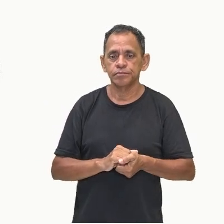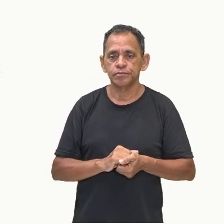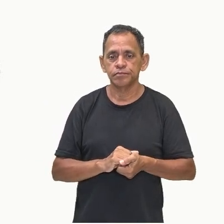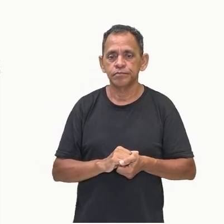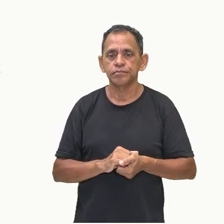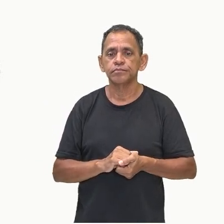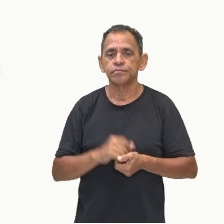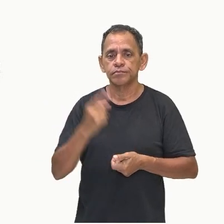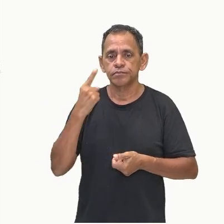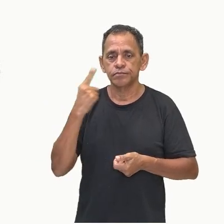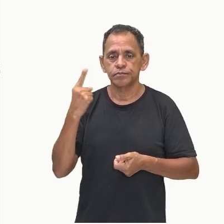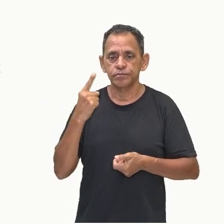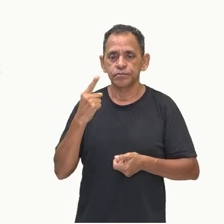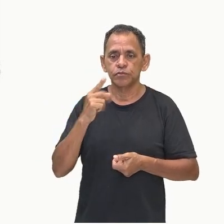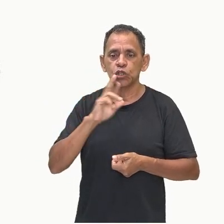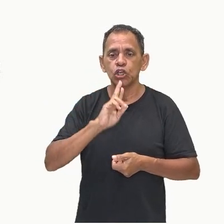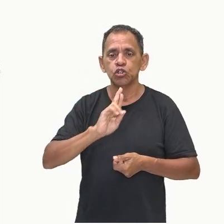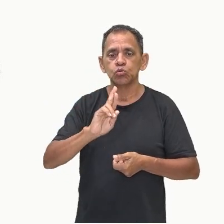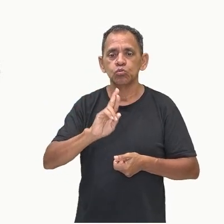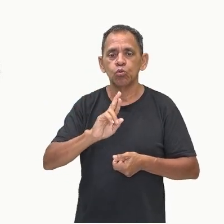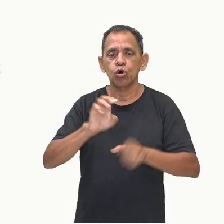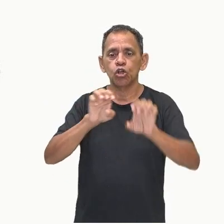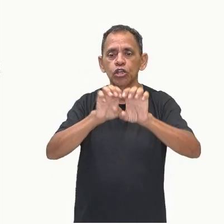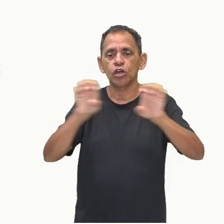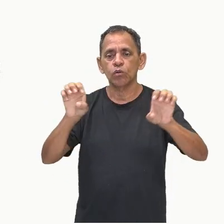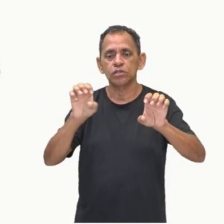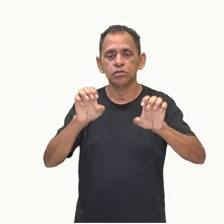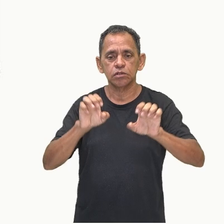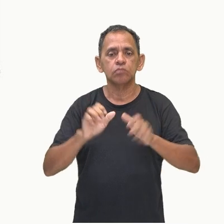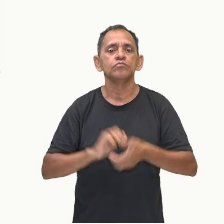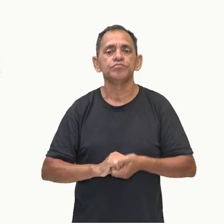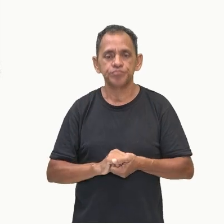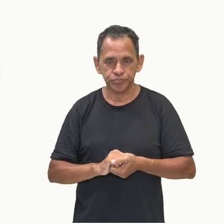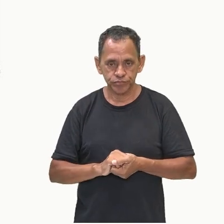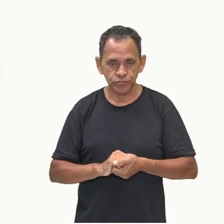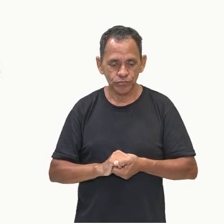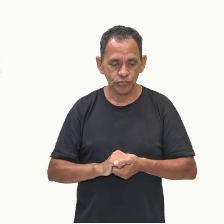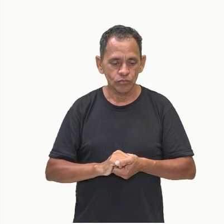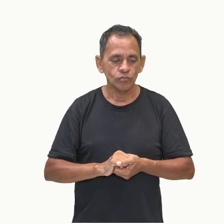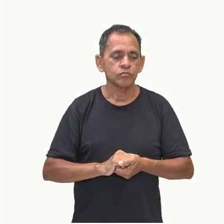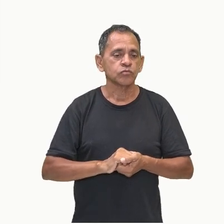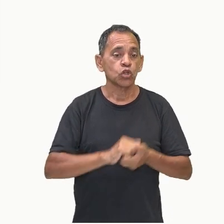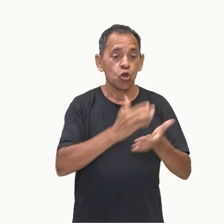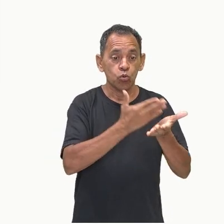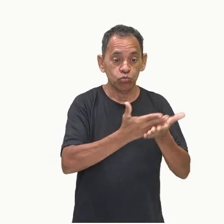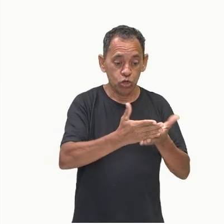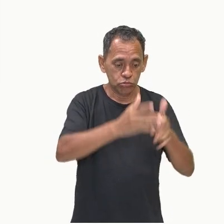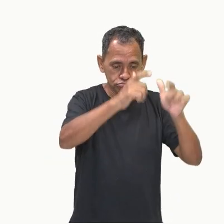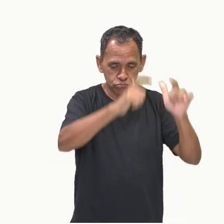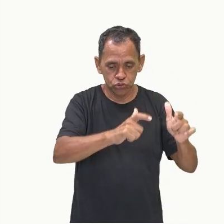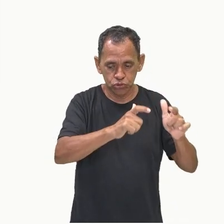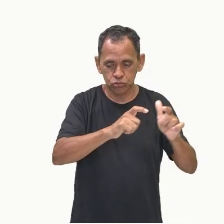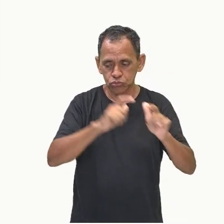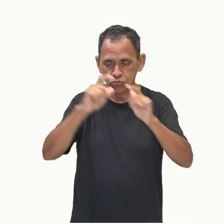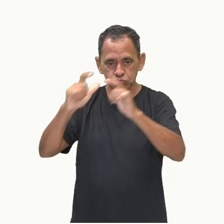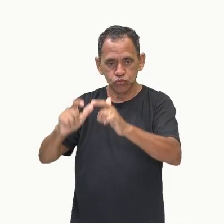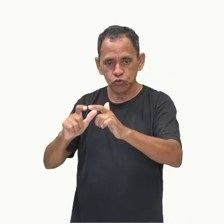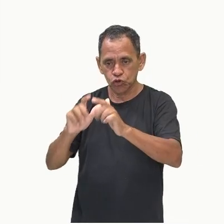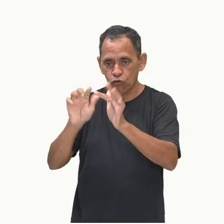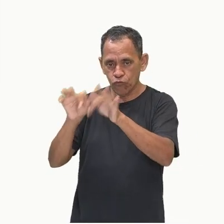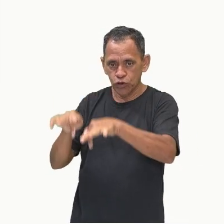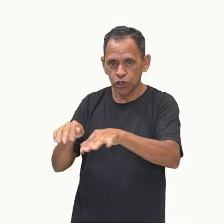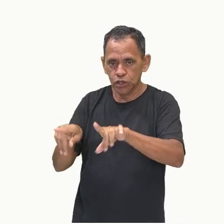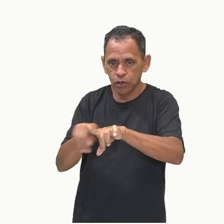resolução né a equação posição inicial posição final e movimento progressivo já